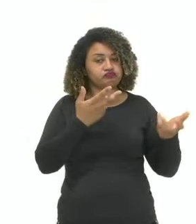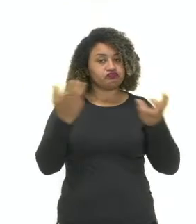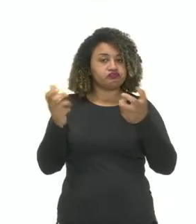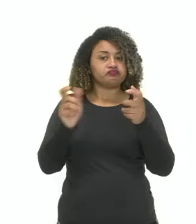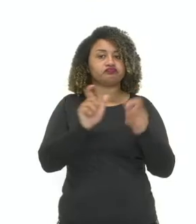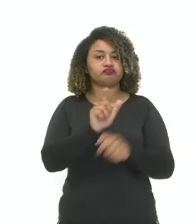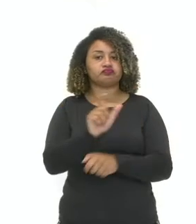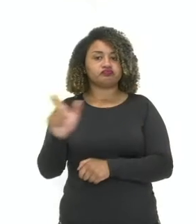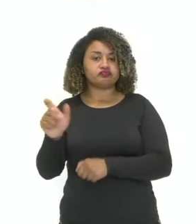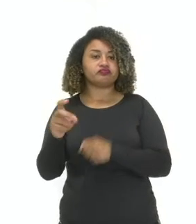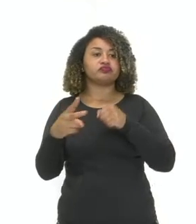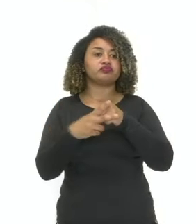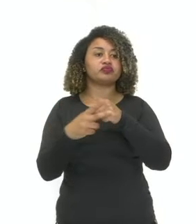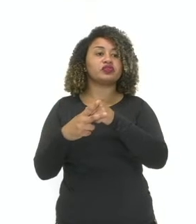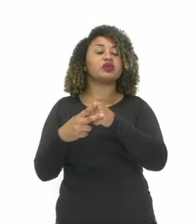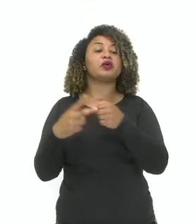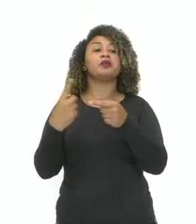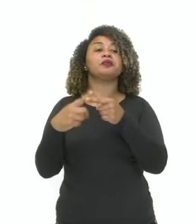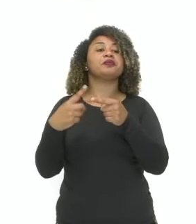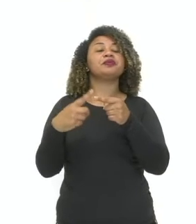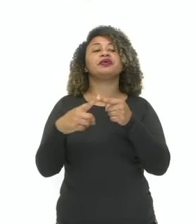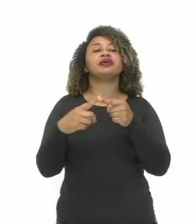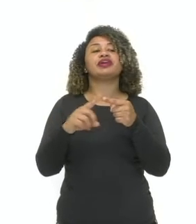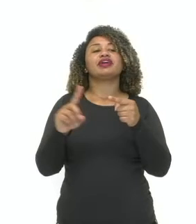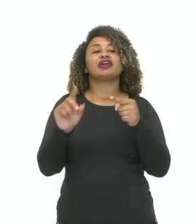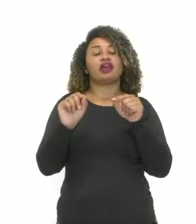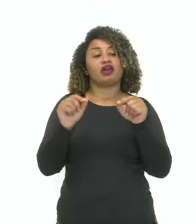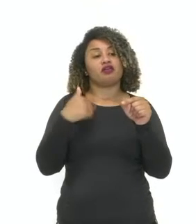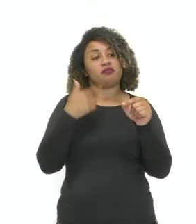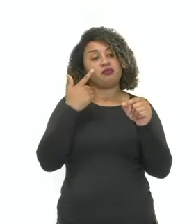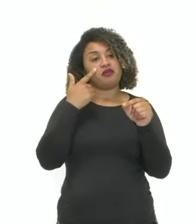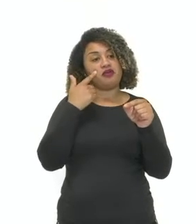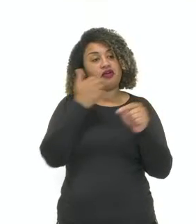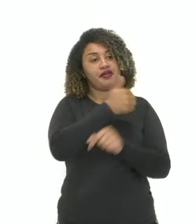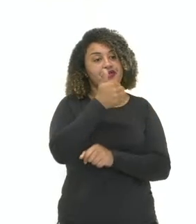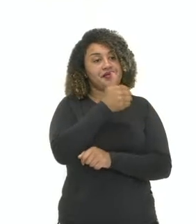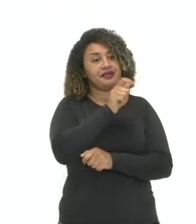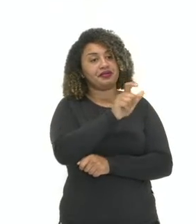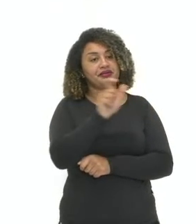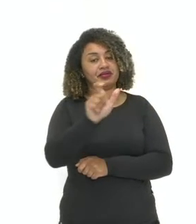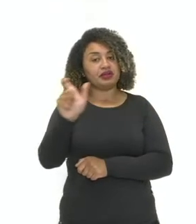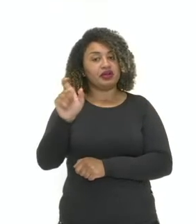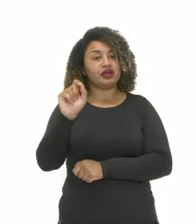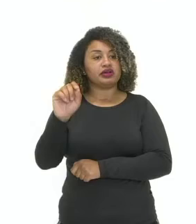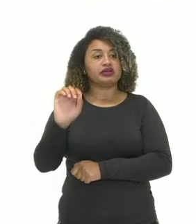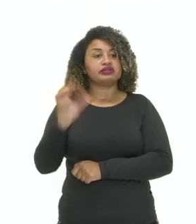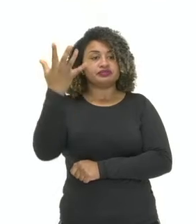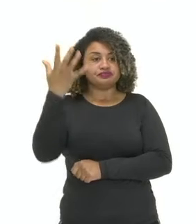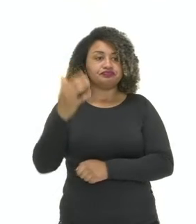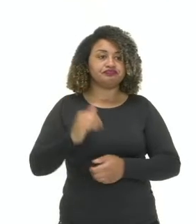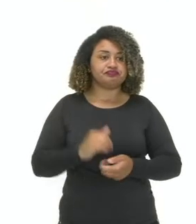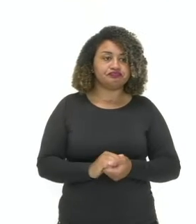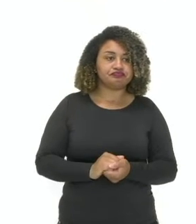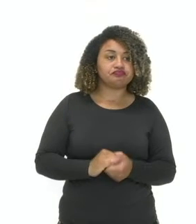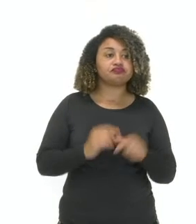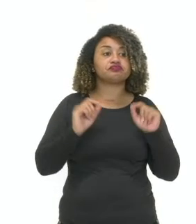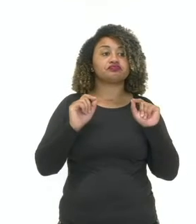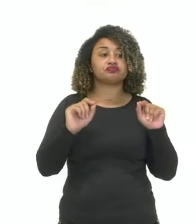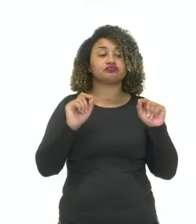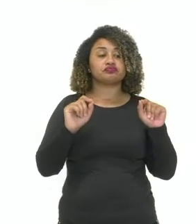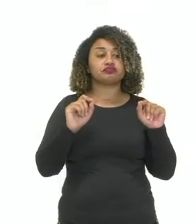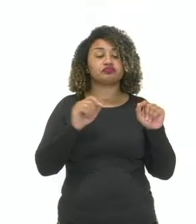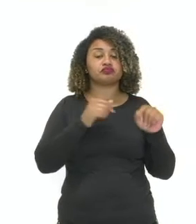são regulares? Vamos ver o que acontece com eles na primeira pessoa do singular. O que acontece?